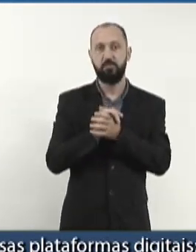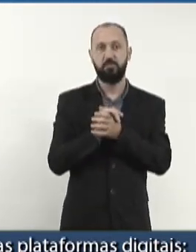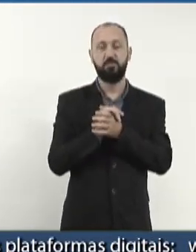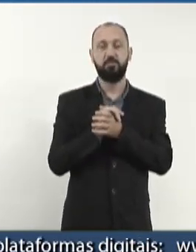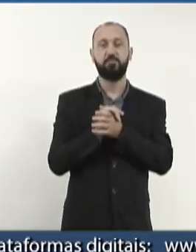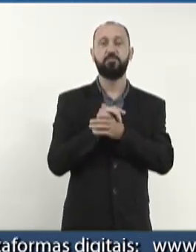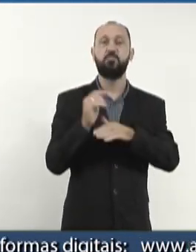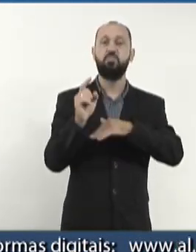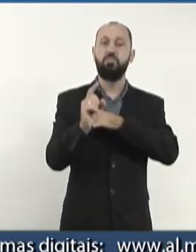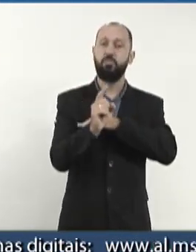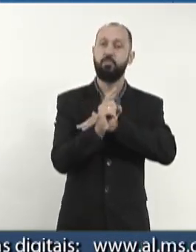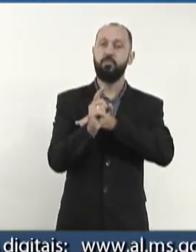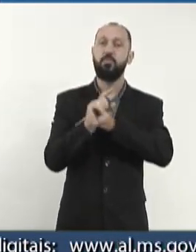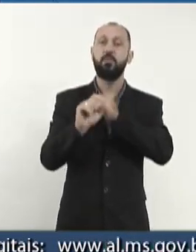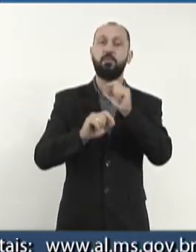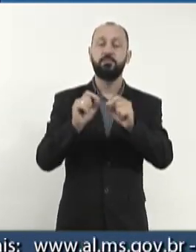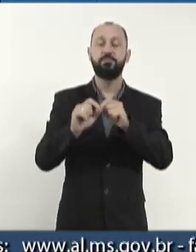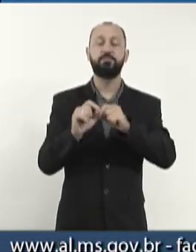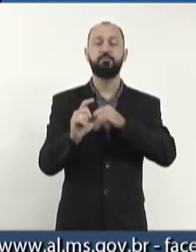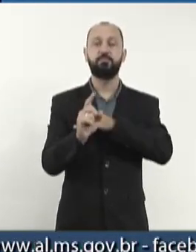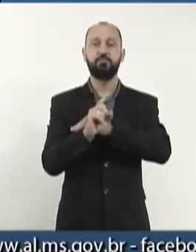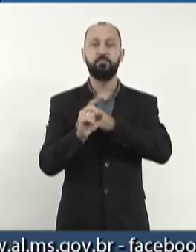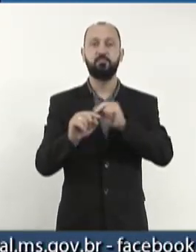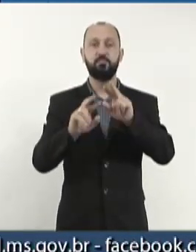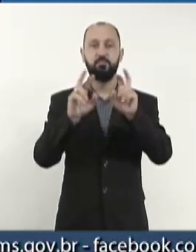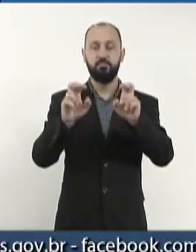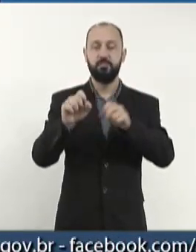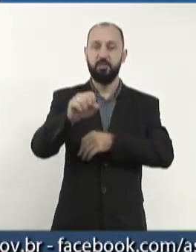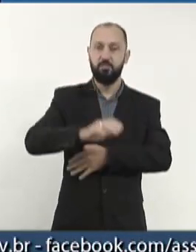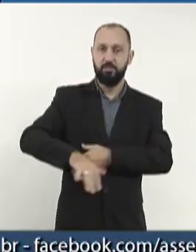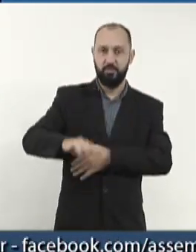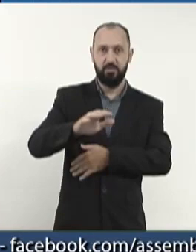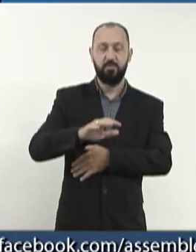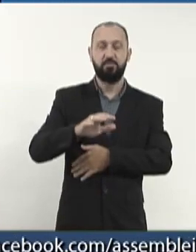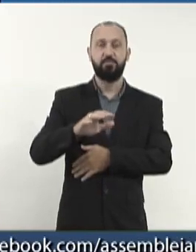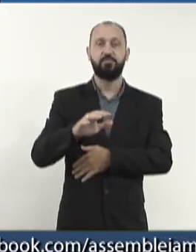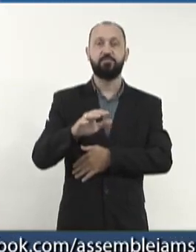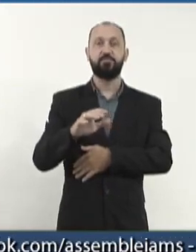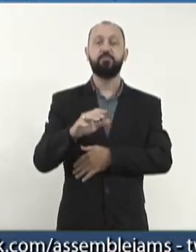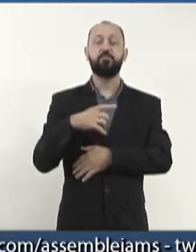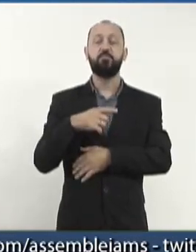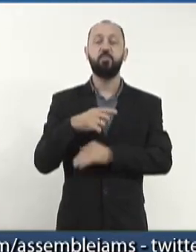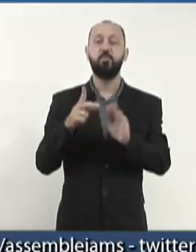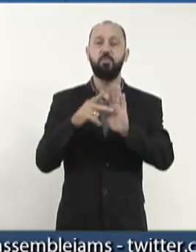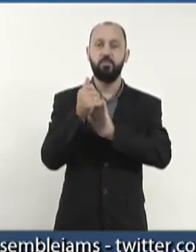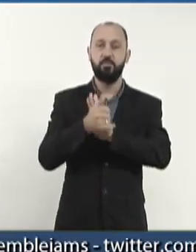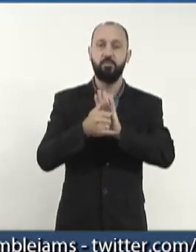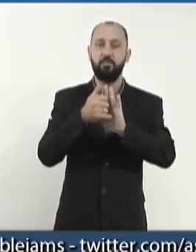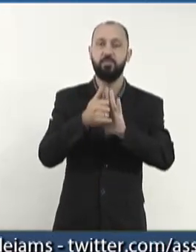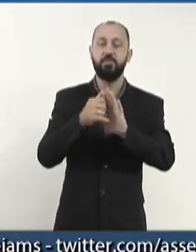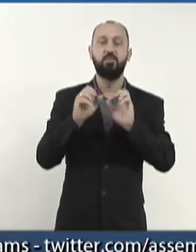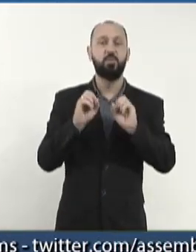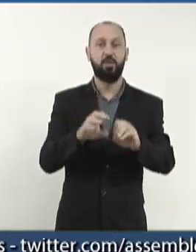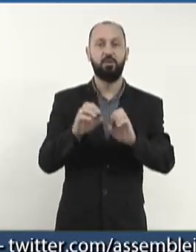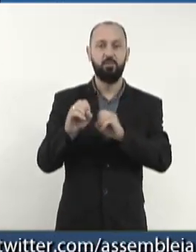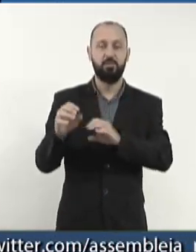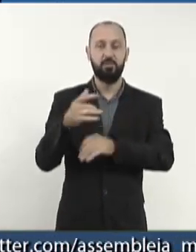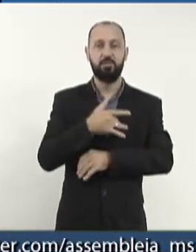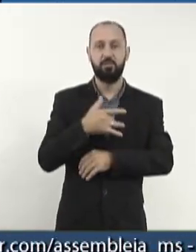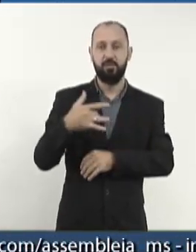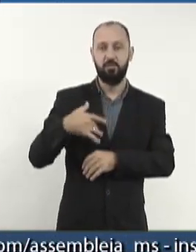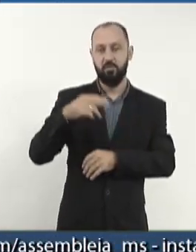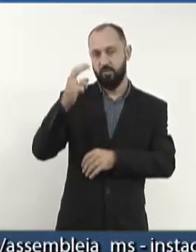Dentre os serviços oferecidos está o atendimento na área da assistência social, com projetos de promoção e educação,